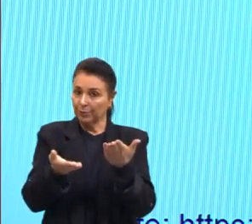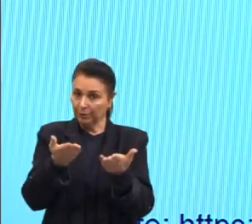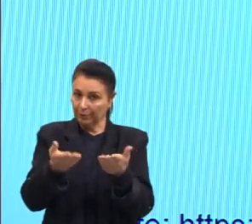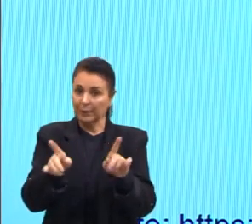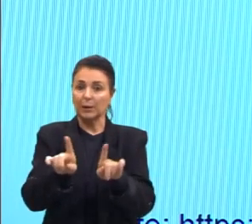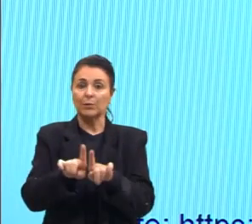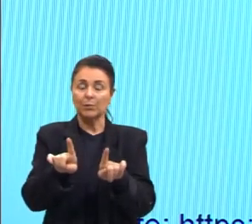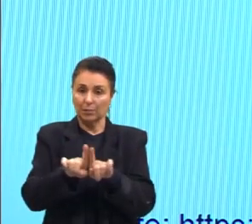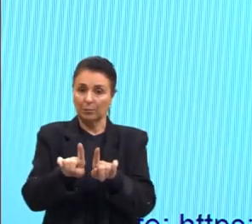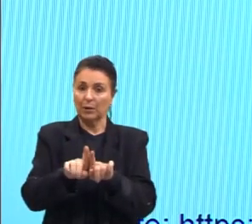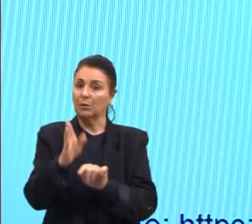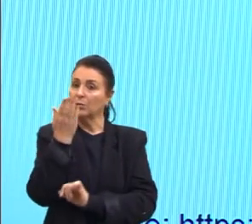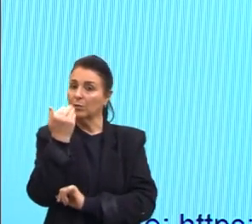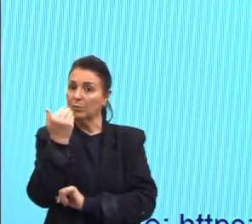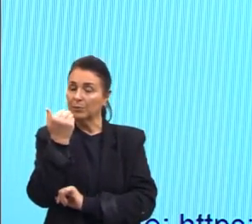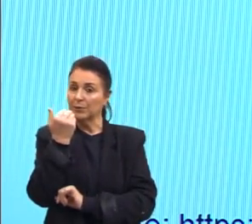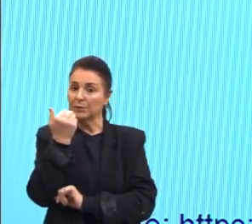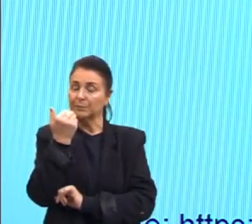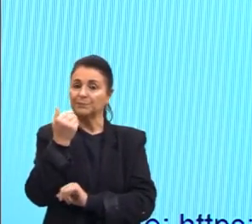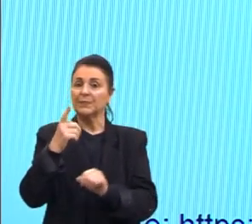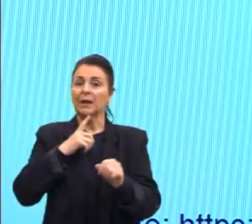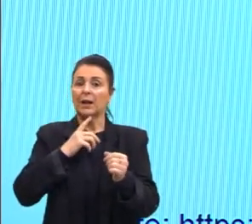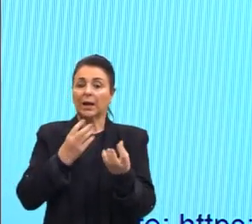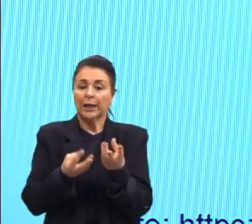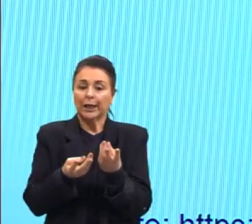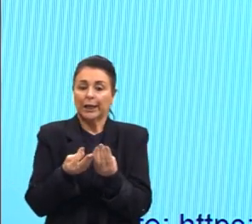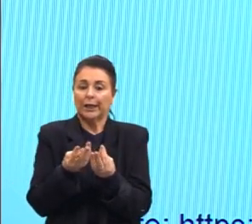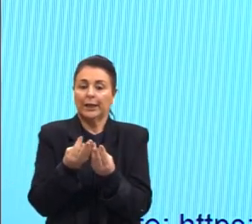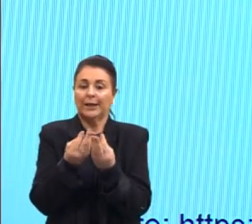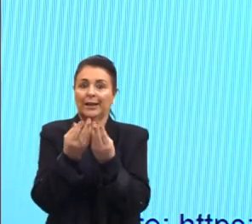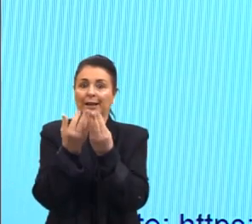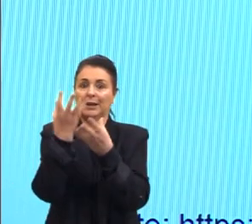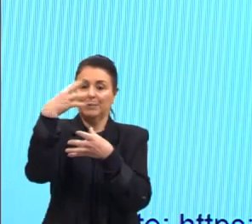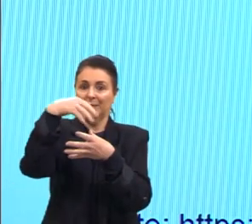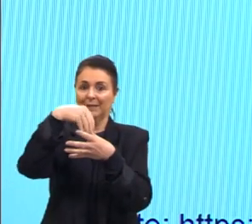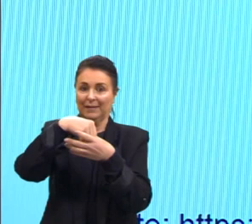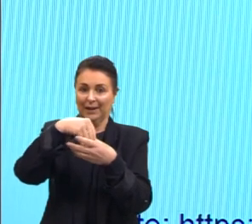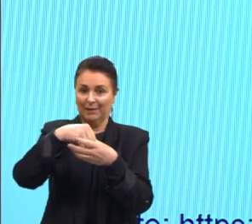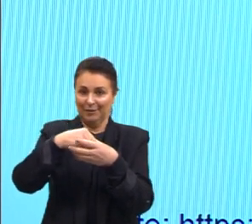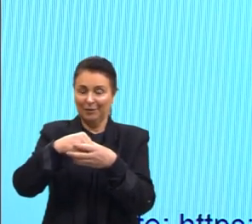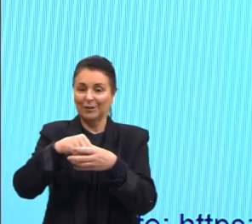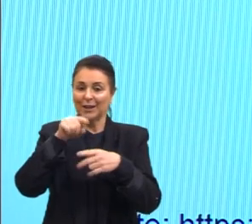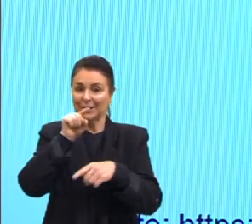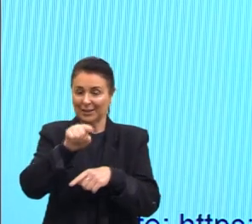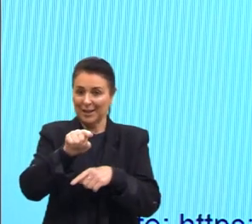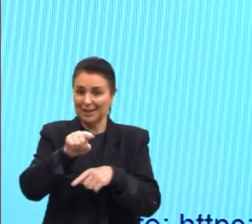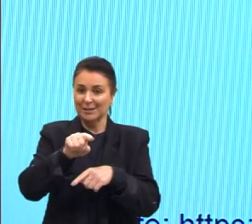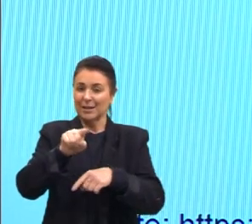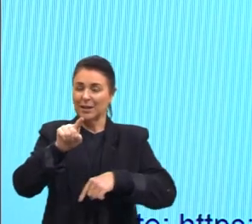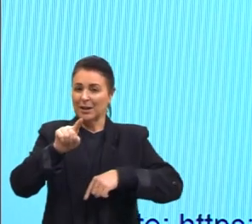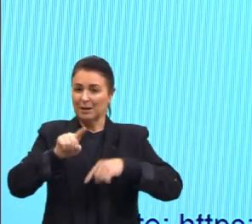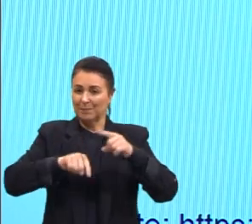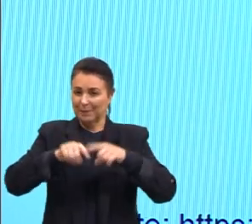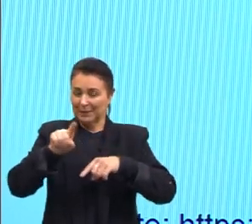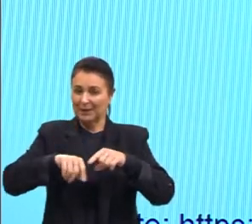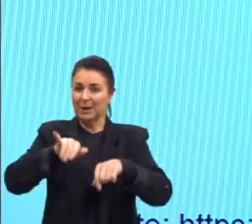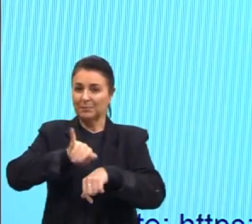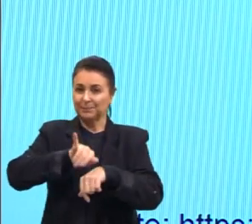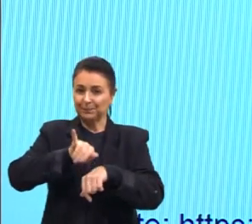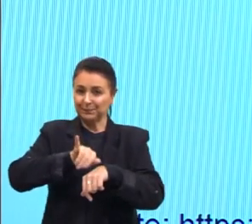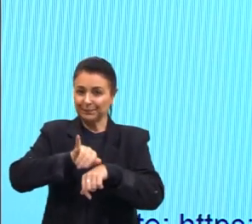mostra determinado alimento ela vai sofrer combustão dentro desse desse equipamento vai ter ele vai estar submerso em